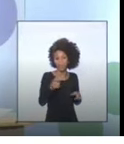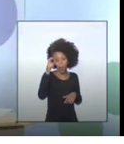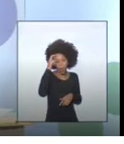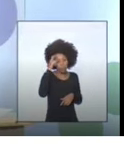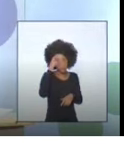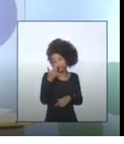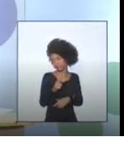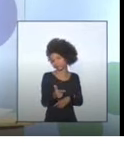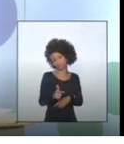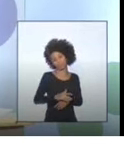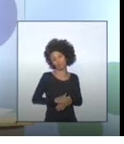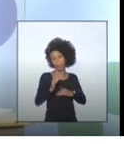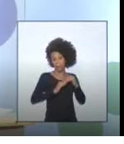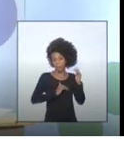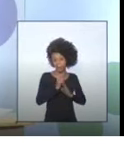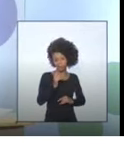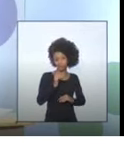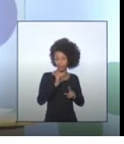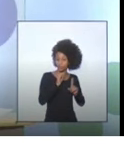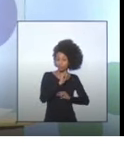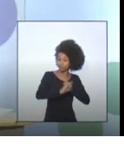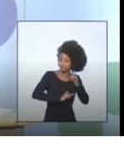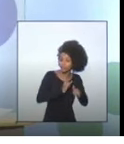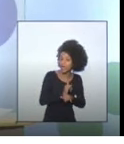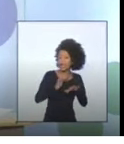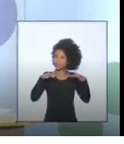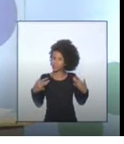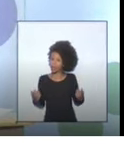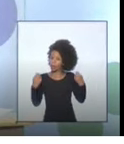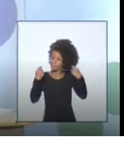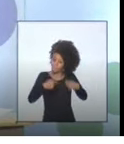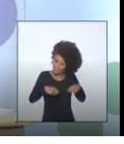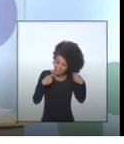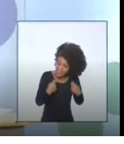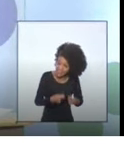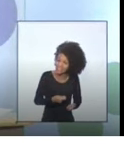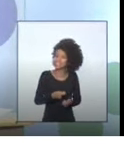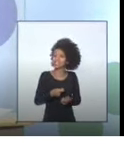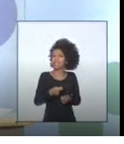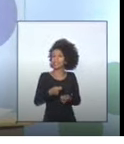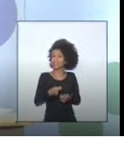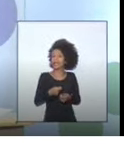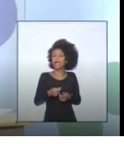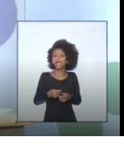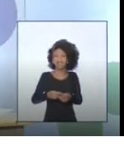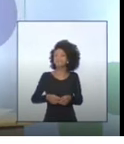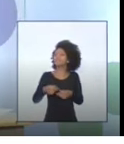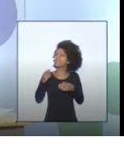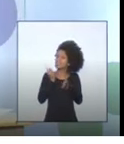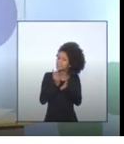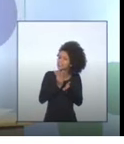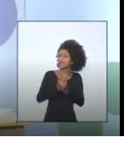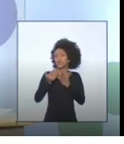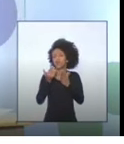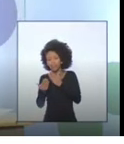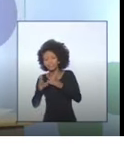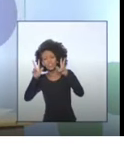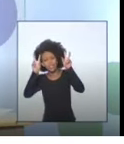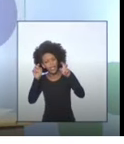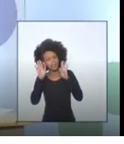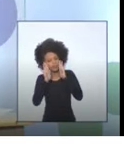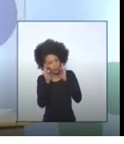está praticando uma ação de cyberbullying. Então, por isso se faz necessário a gente retomar esse assunto diversas vezes e conversar diversas vezes